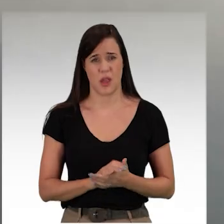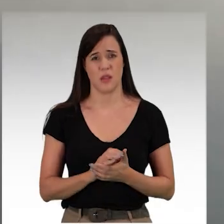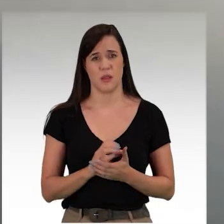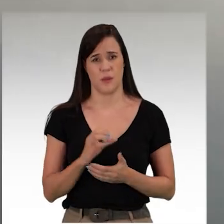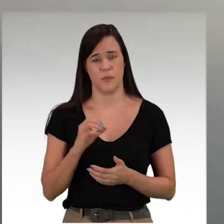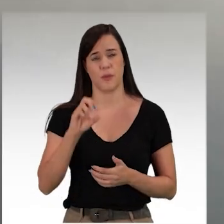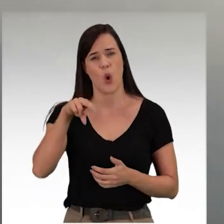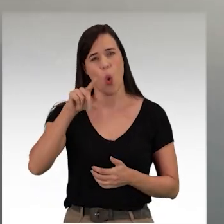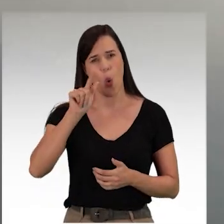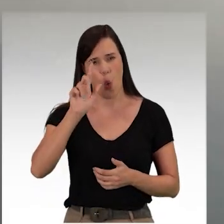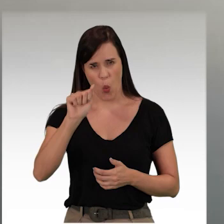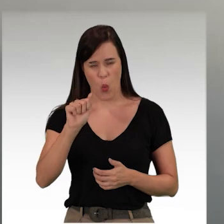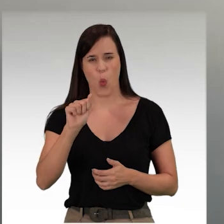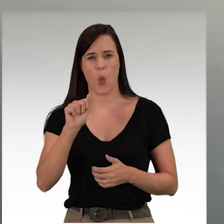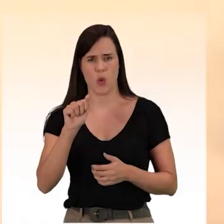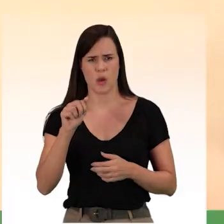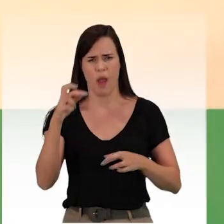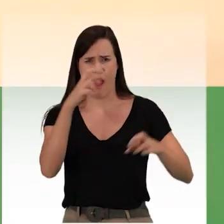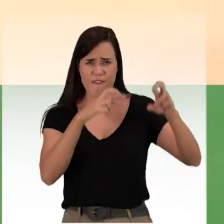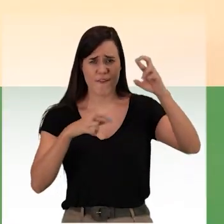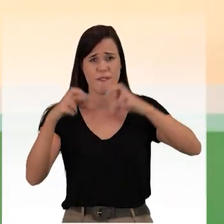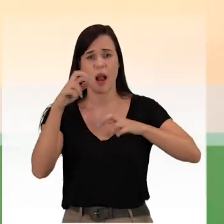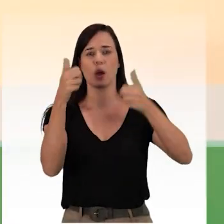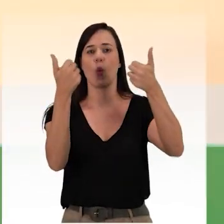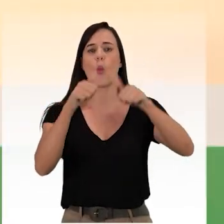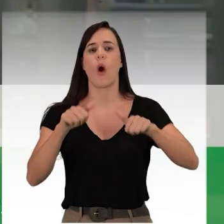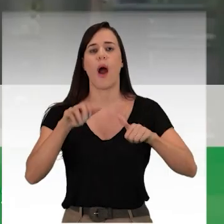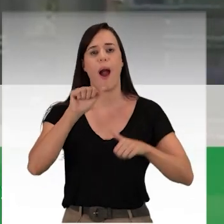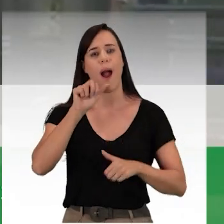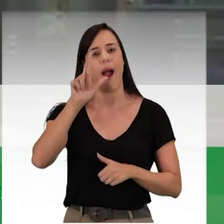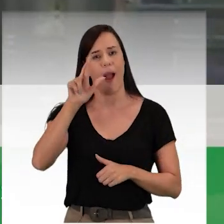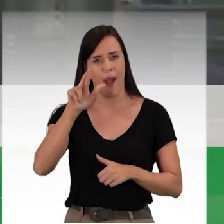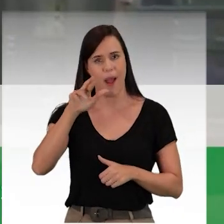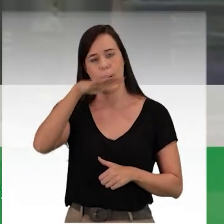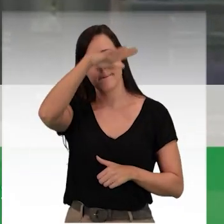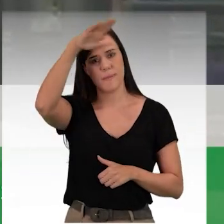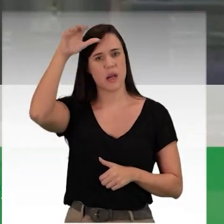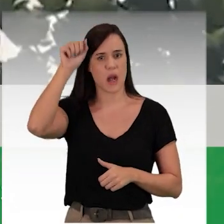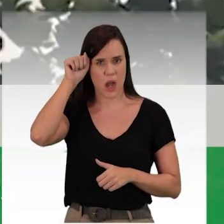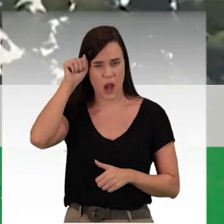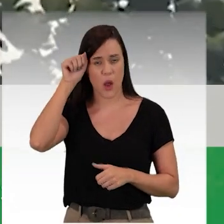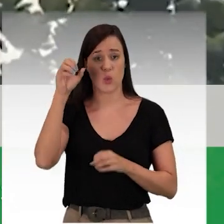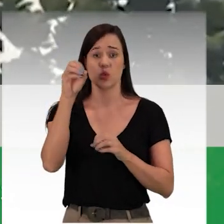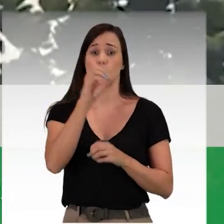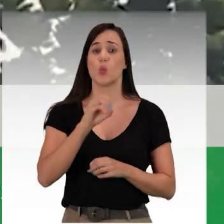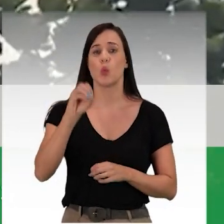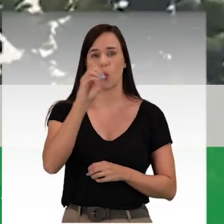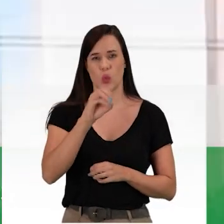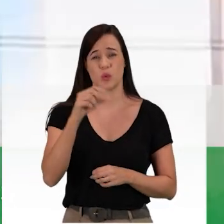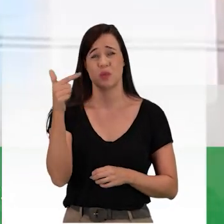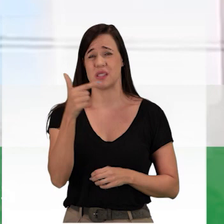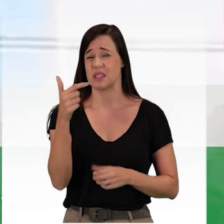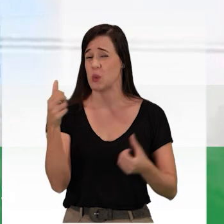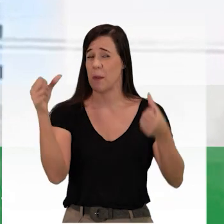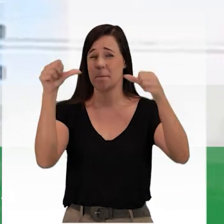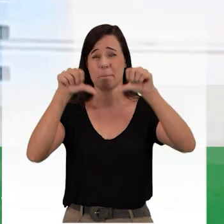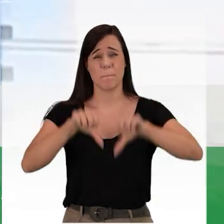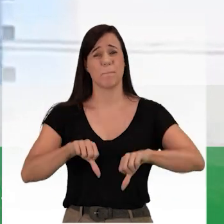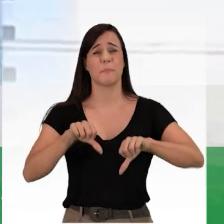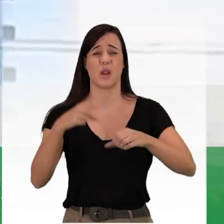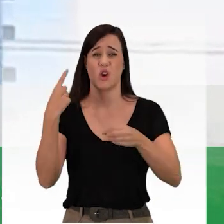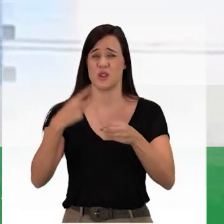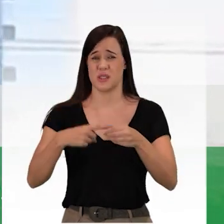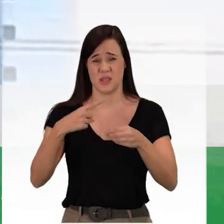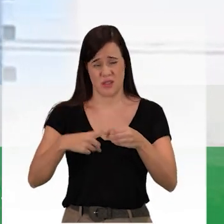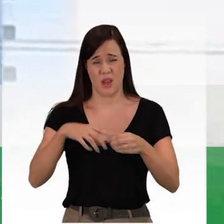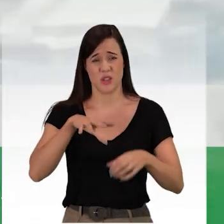ONG internacional Rode Air monitora a qualidade do ar em Manaus. Em outubro, a capital foi classificada como a segunda pior